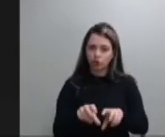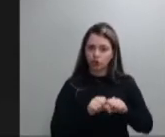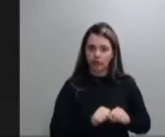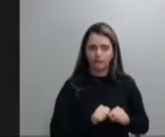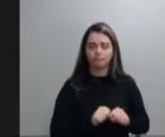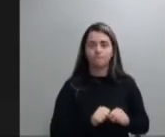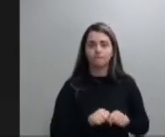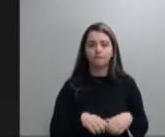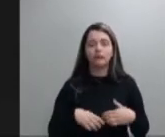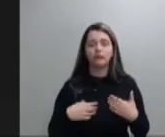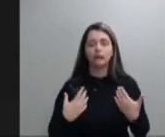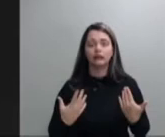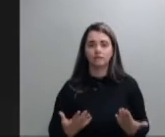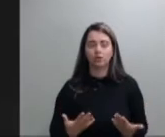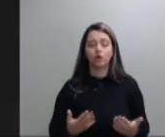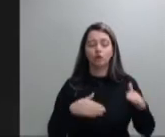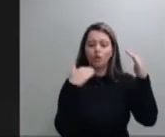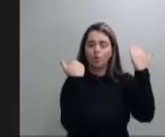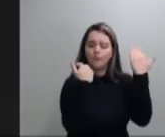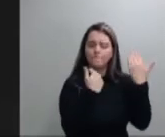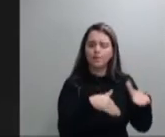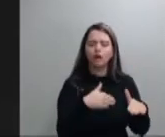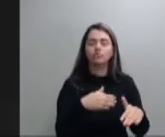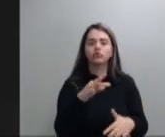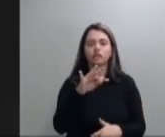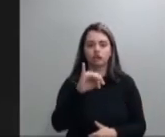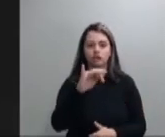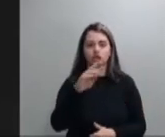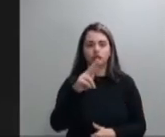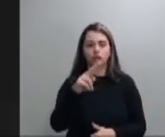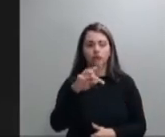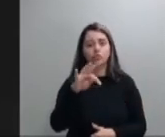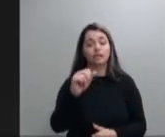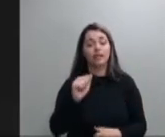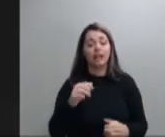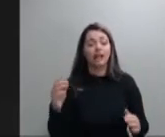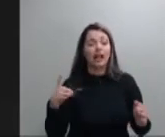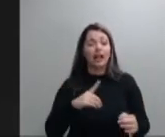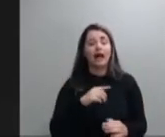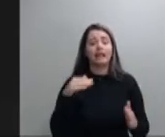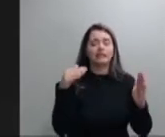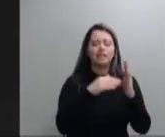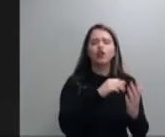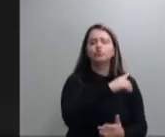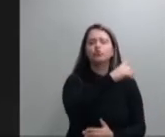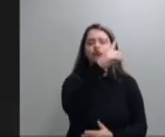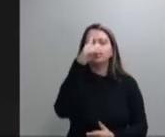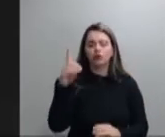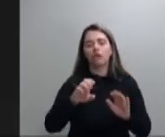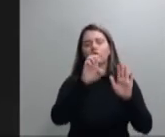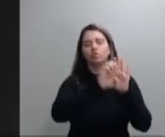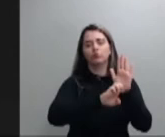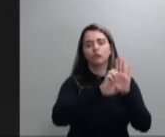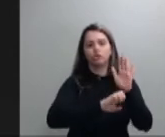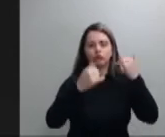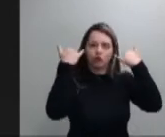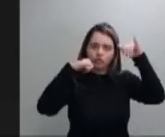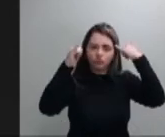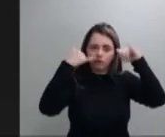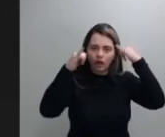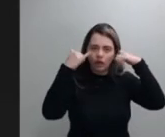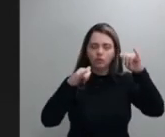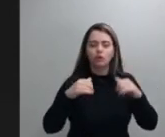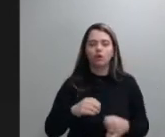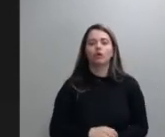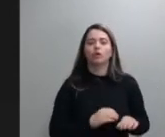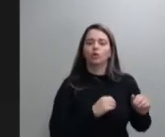pontos na prova de títulos os títulos adquiridos até a data da primeira publicação do edital e abertura do concurso que foi em 19 de julho